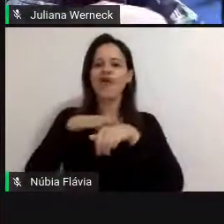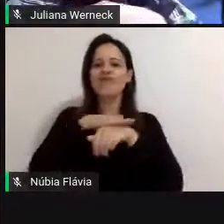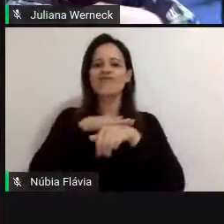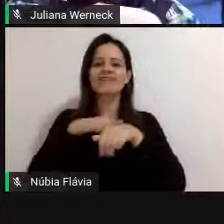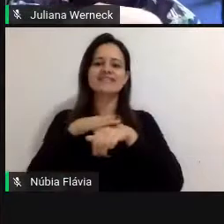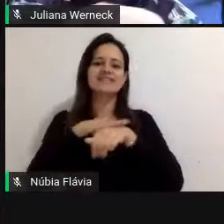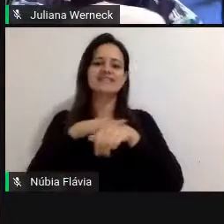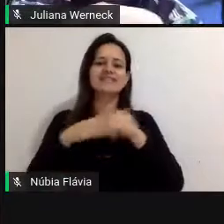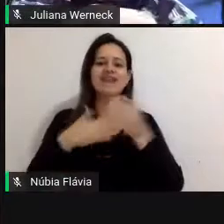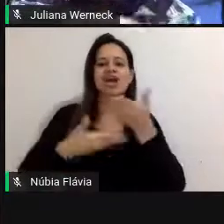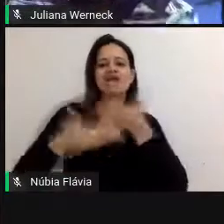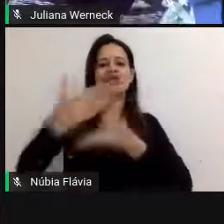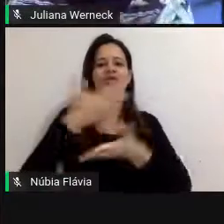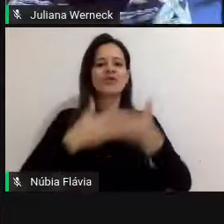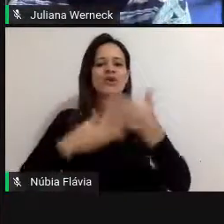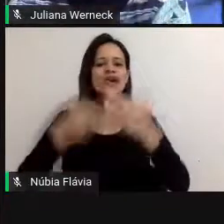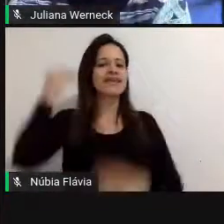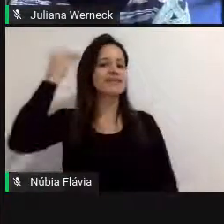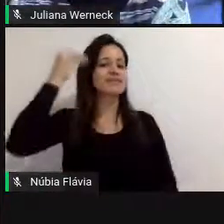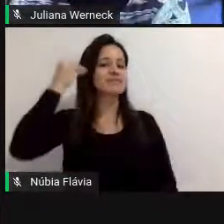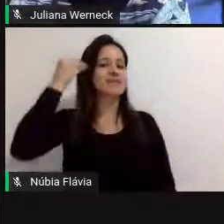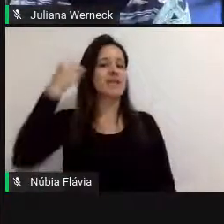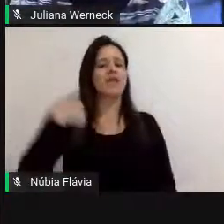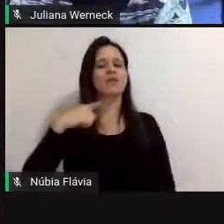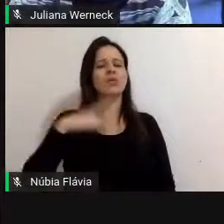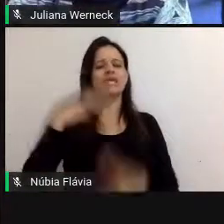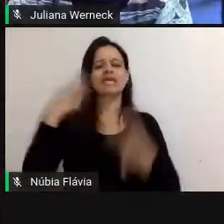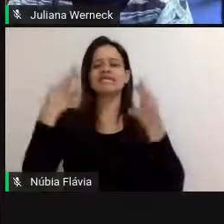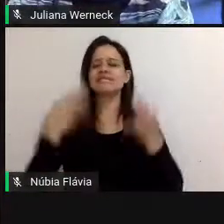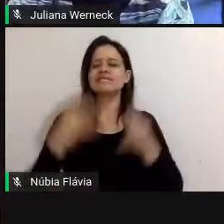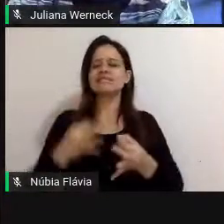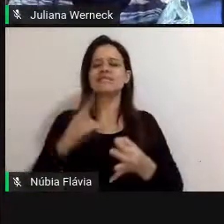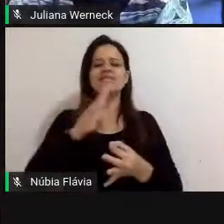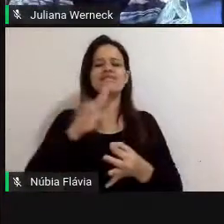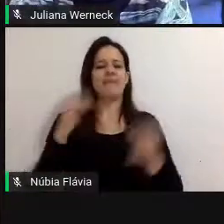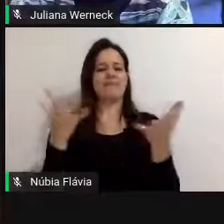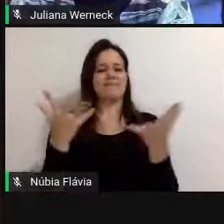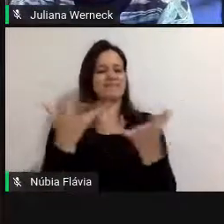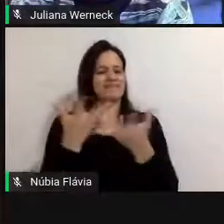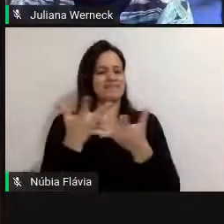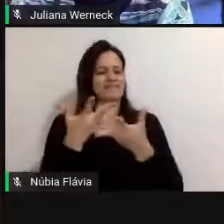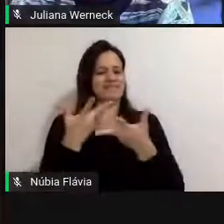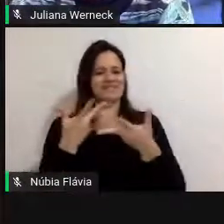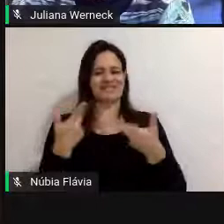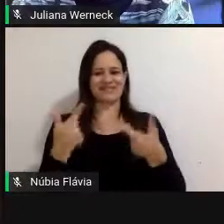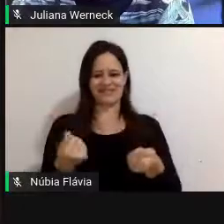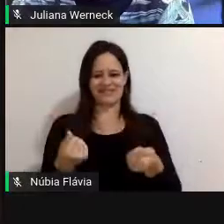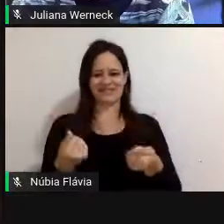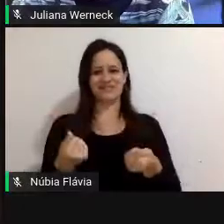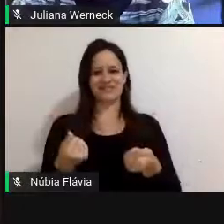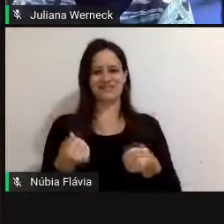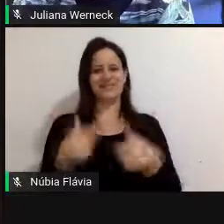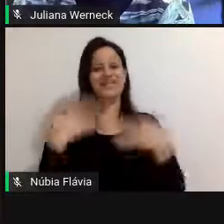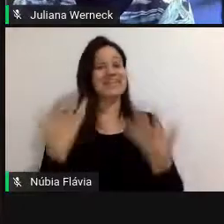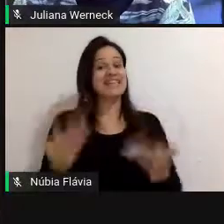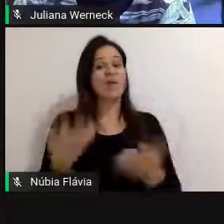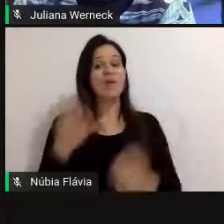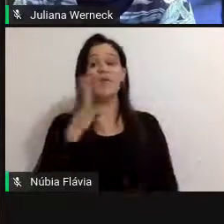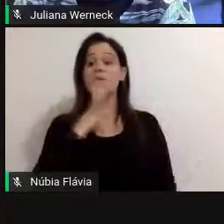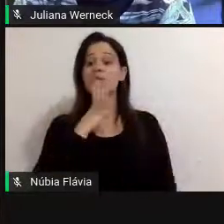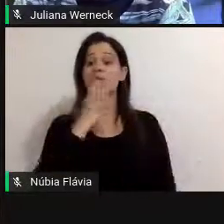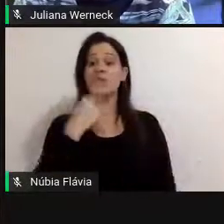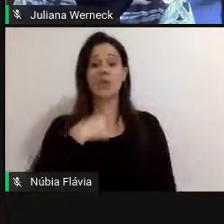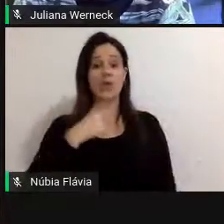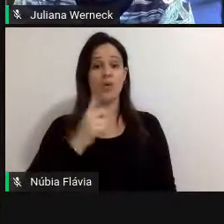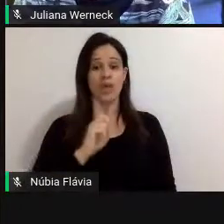trocar experiências, e eu tenho certeza que vai ser incrível. Bom, deixa eu me apresentar, né? Para quem não me conhece,